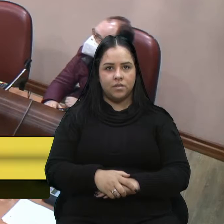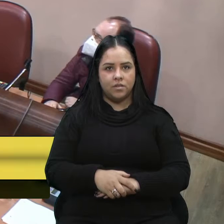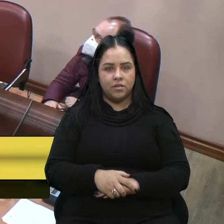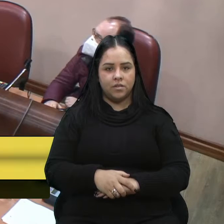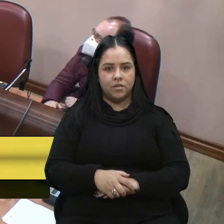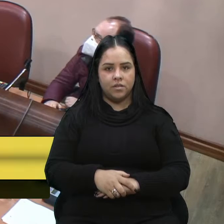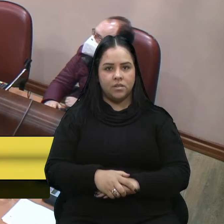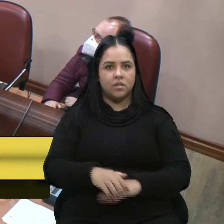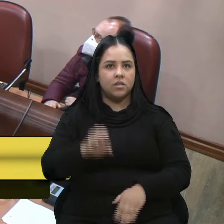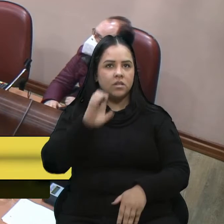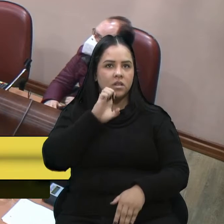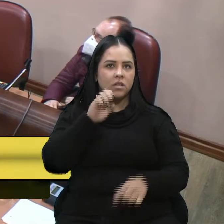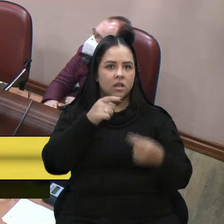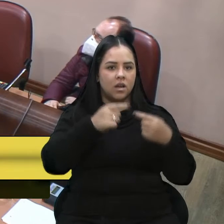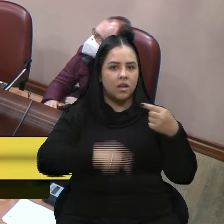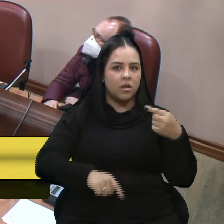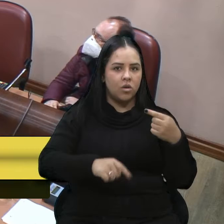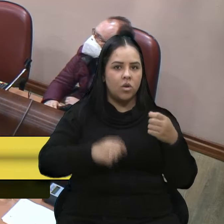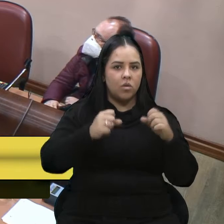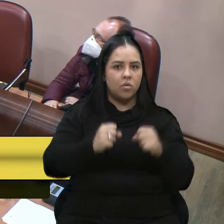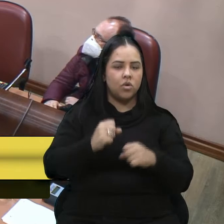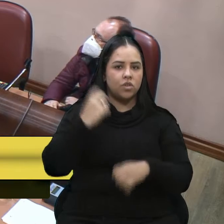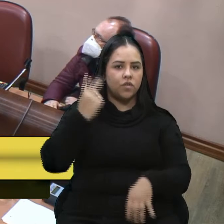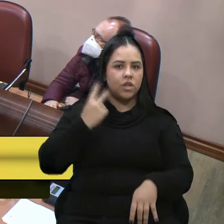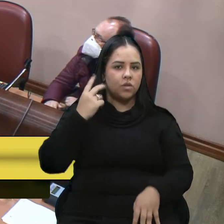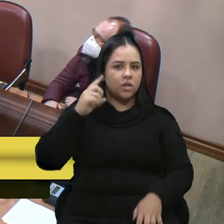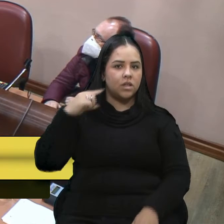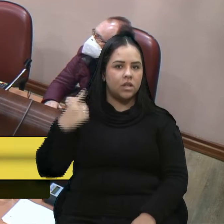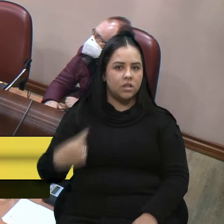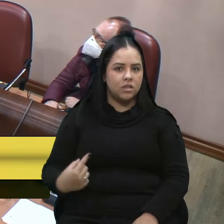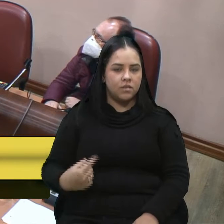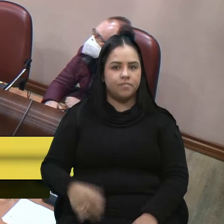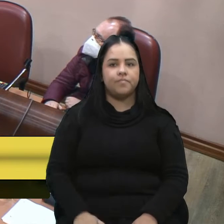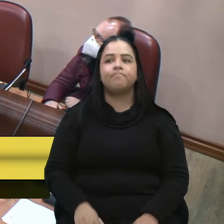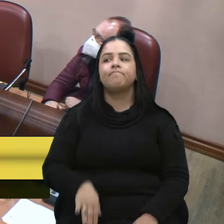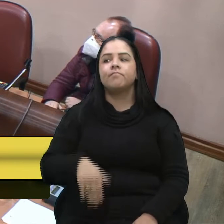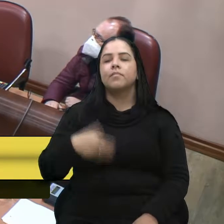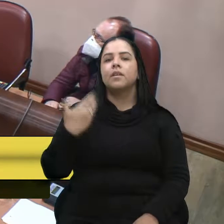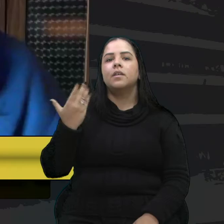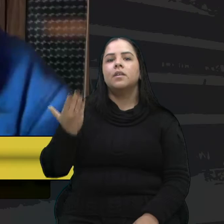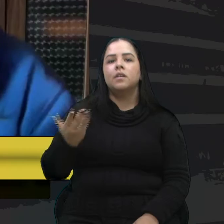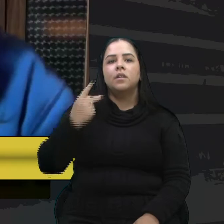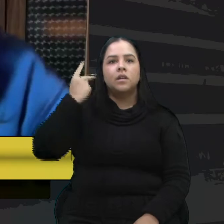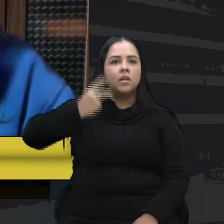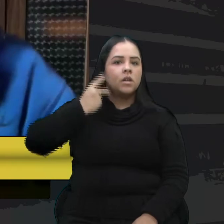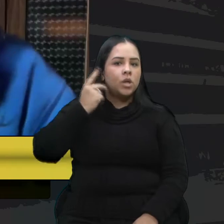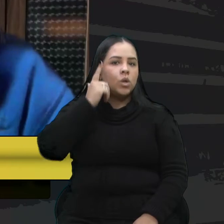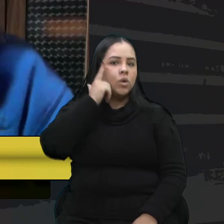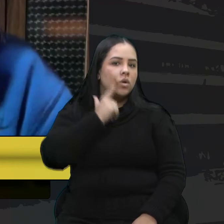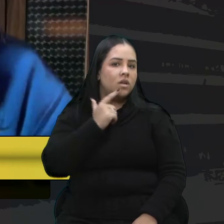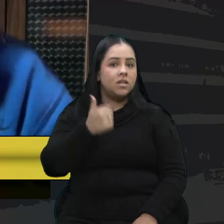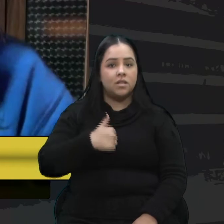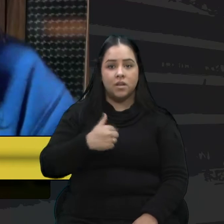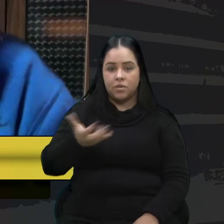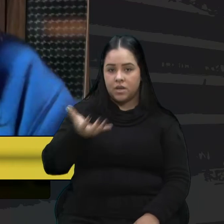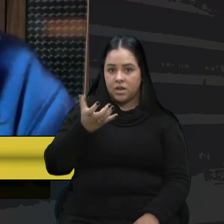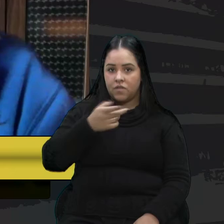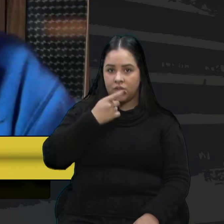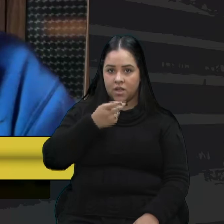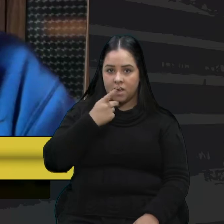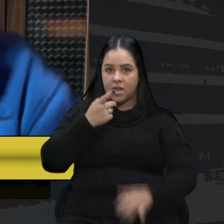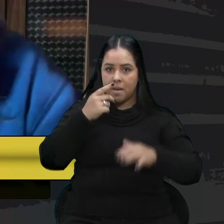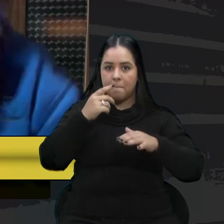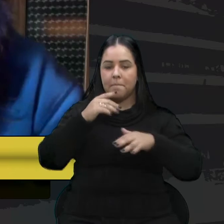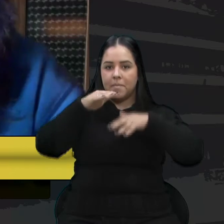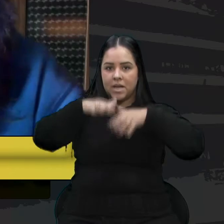Acho que a Estela caiu, vereadora Denise. Bom, vereador Lucas, eu quero dizer que as